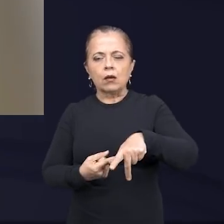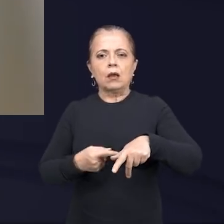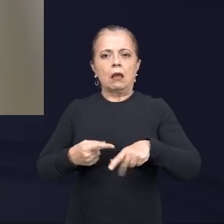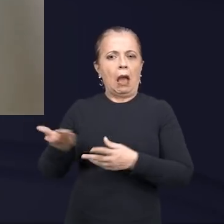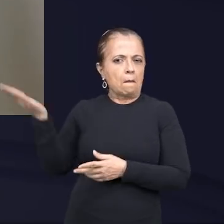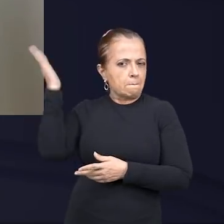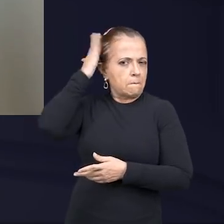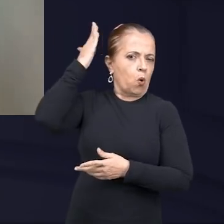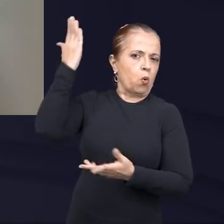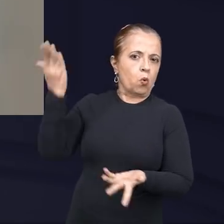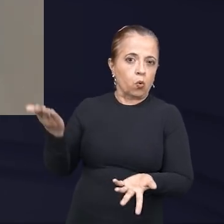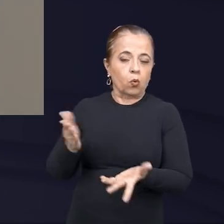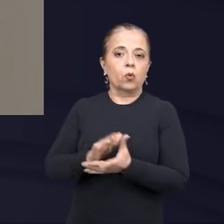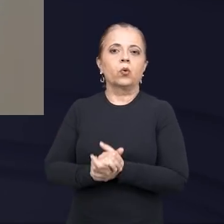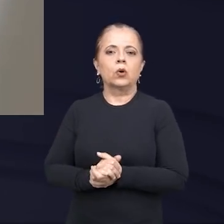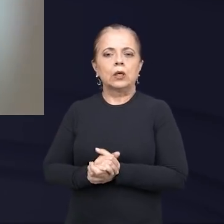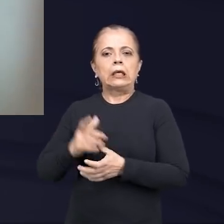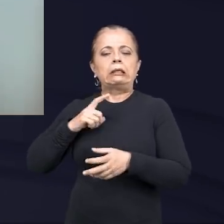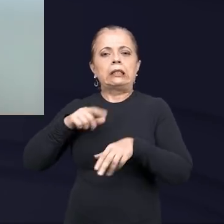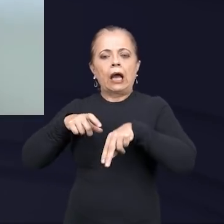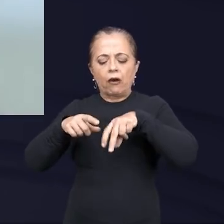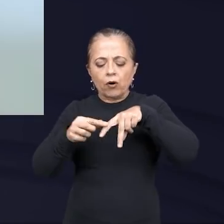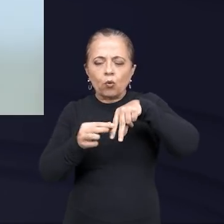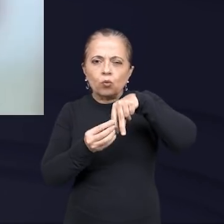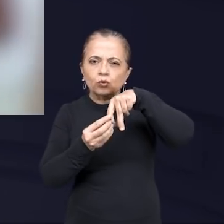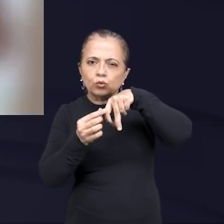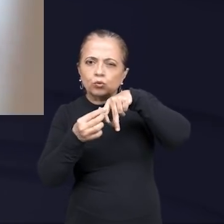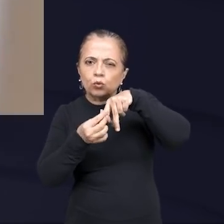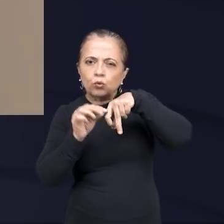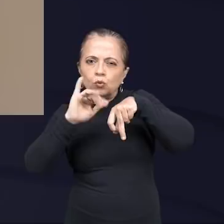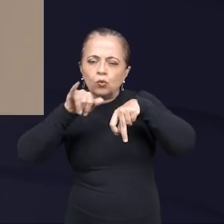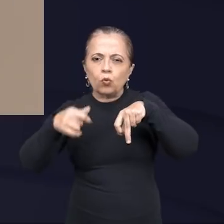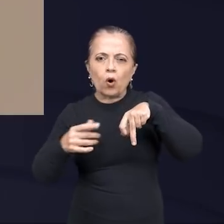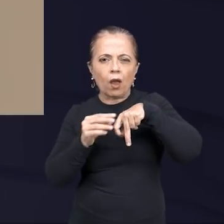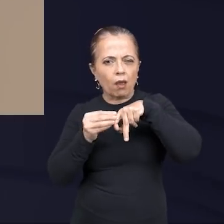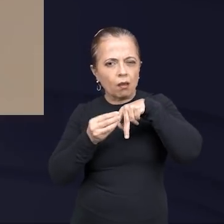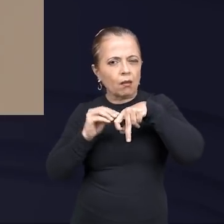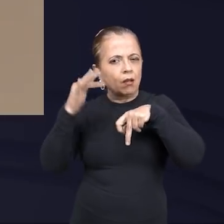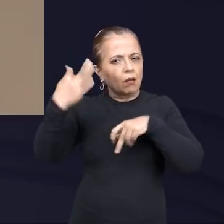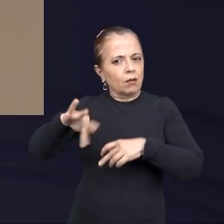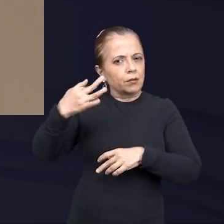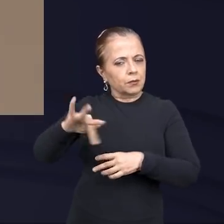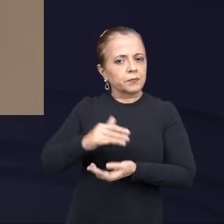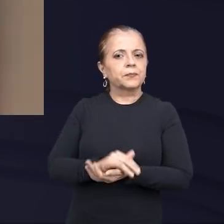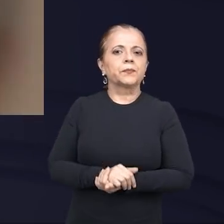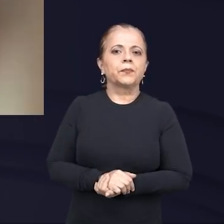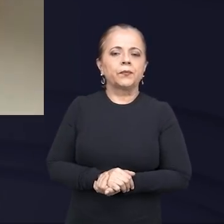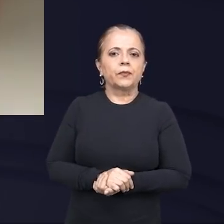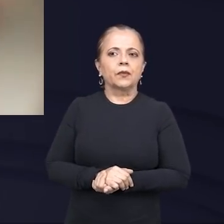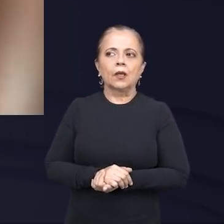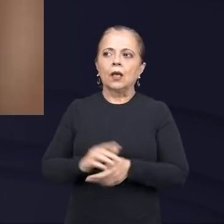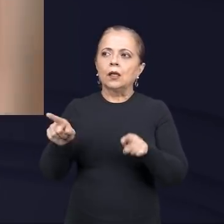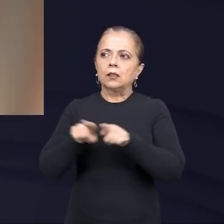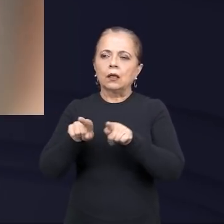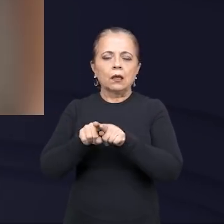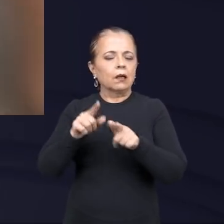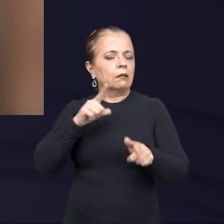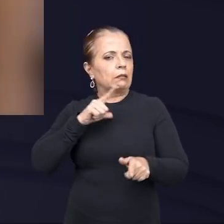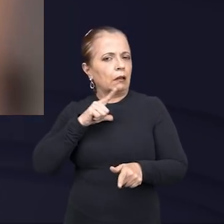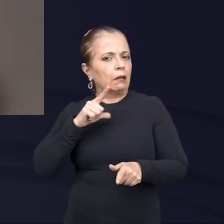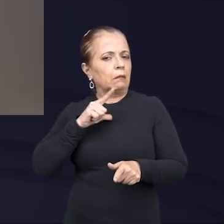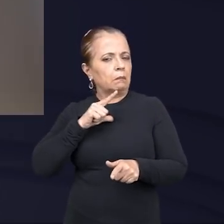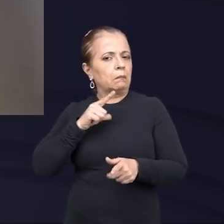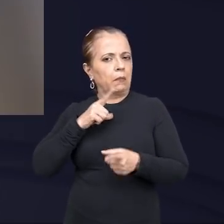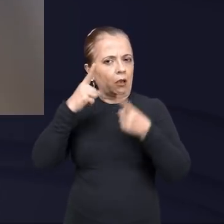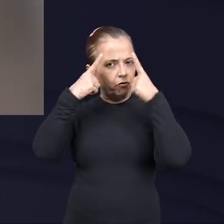com a cabeça, ele estava com o joelho doendo, e, enfim, algumas